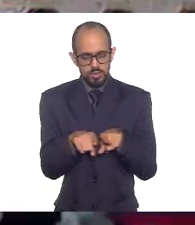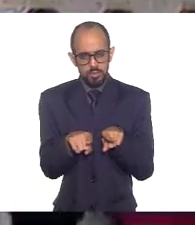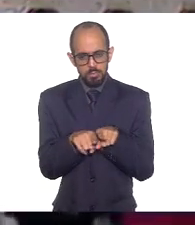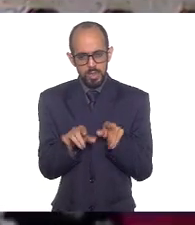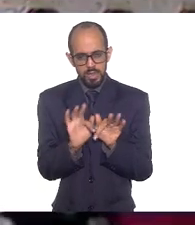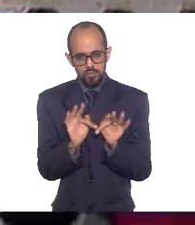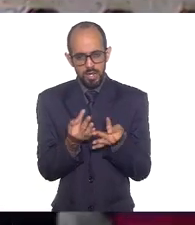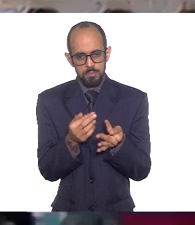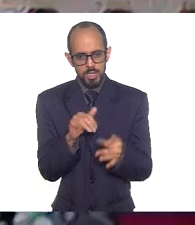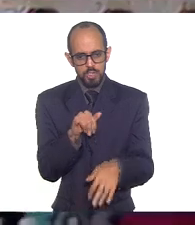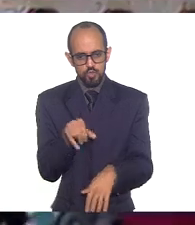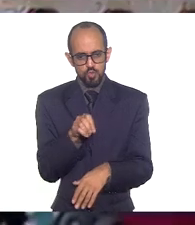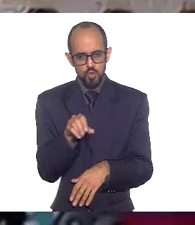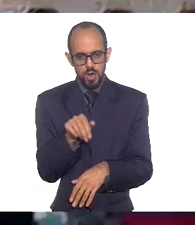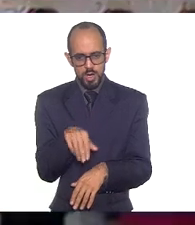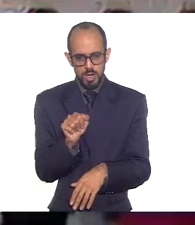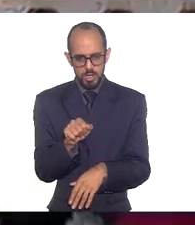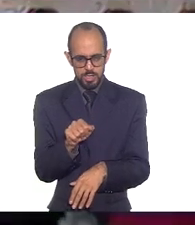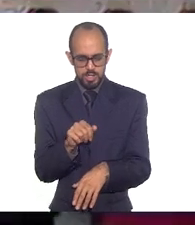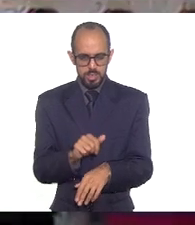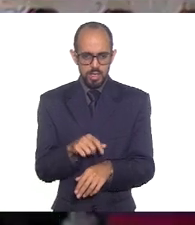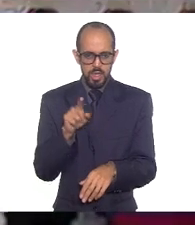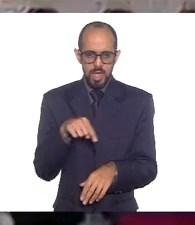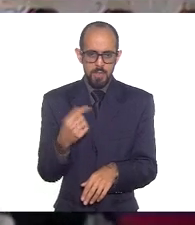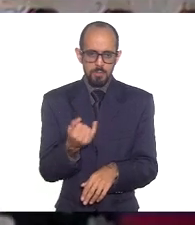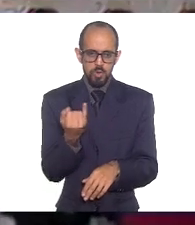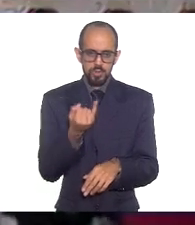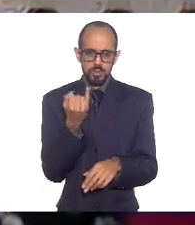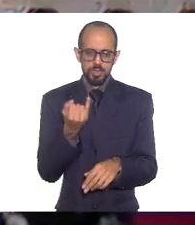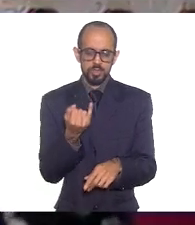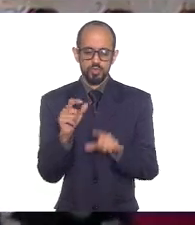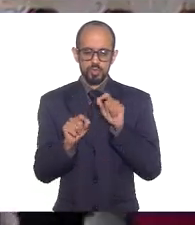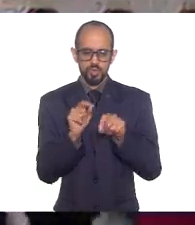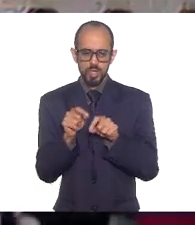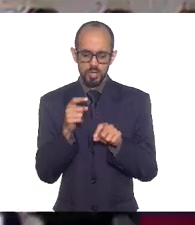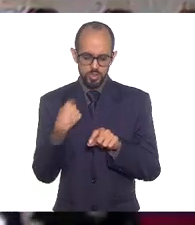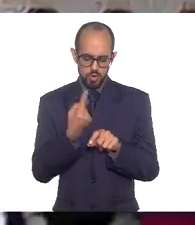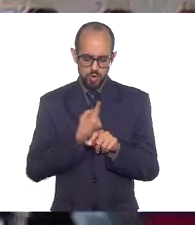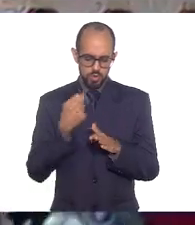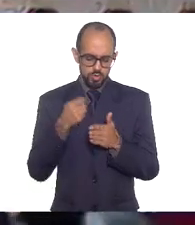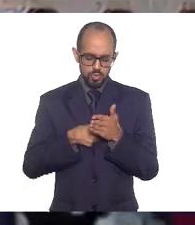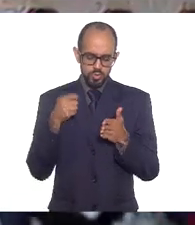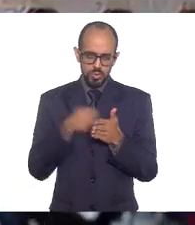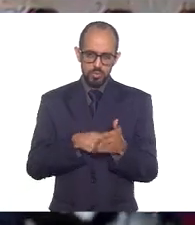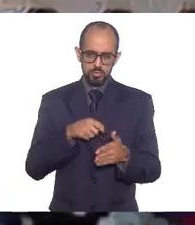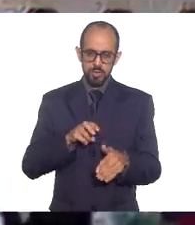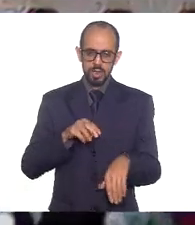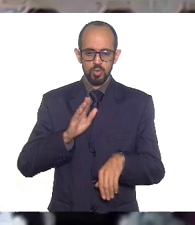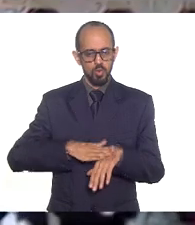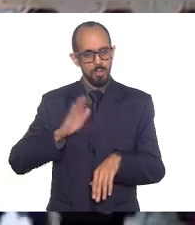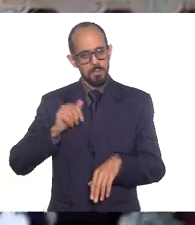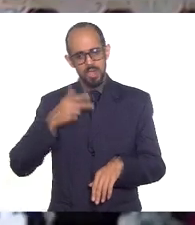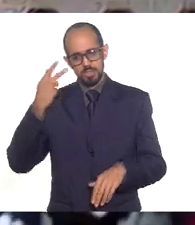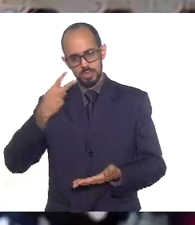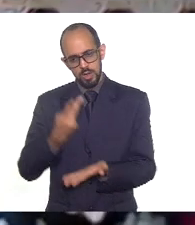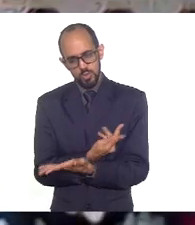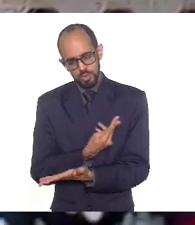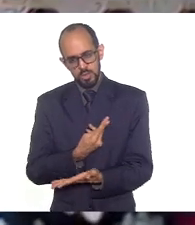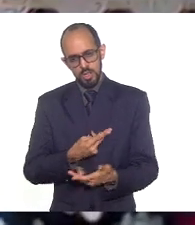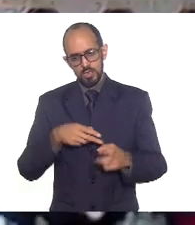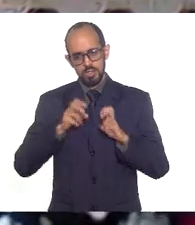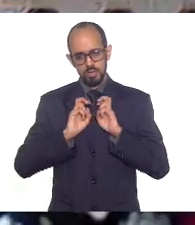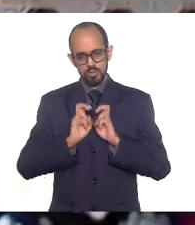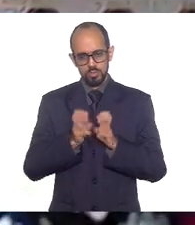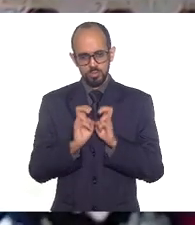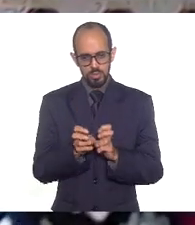família de Joana é fundamental que a gente multi para que isso não aconteça mais no sistema